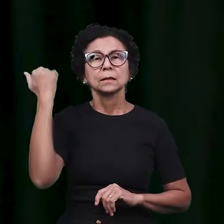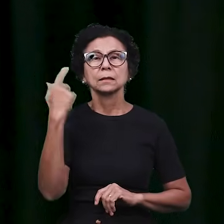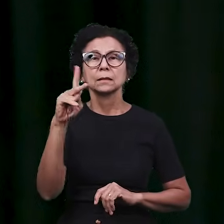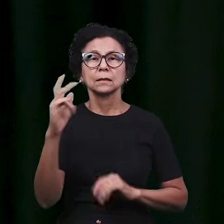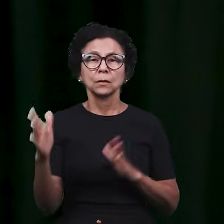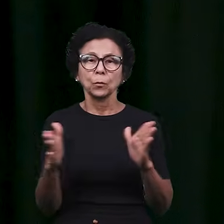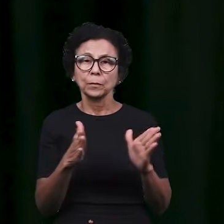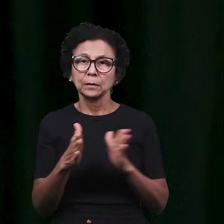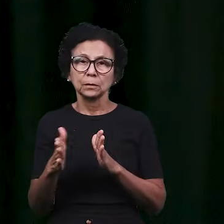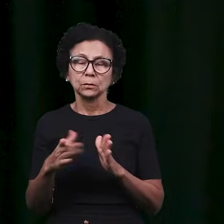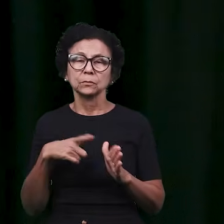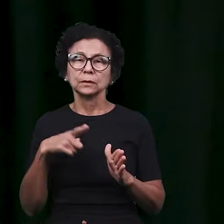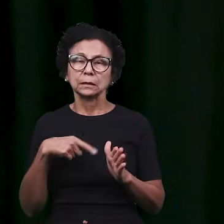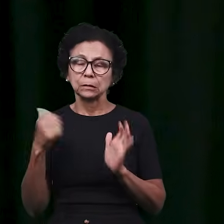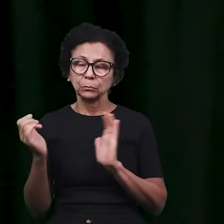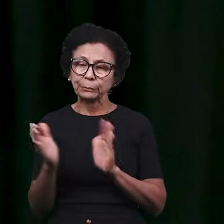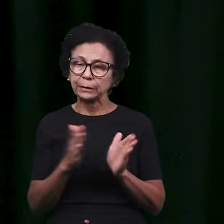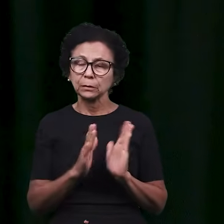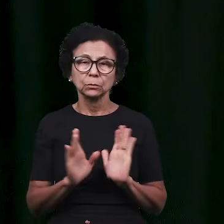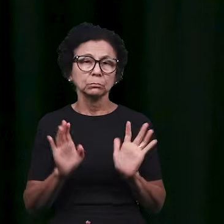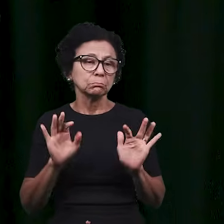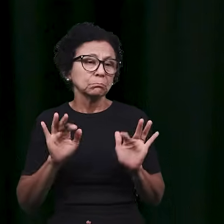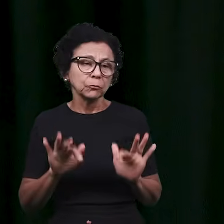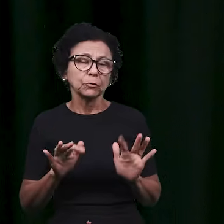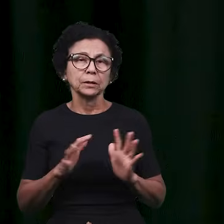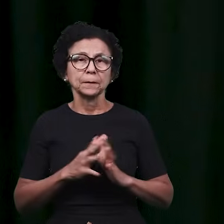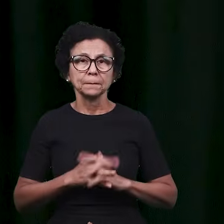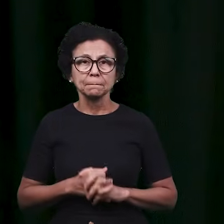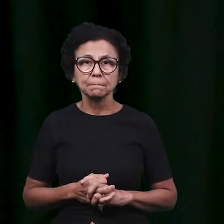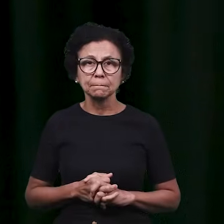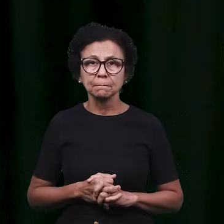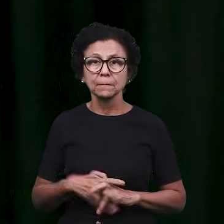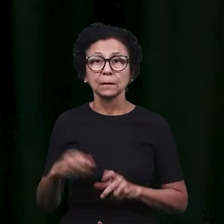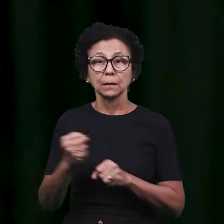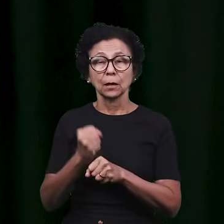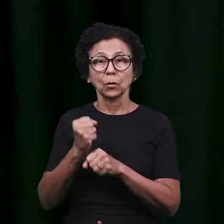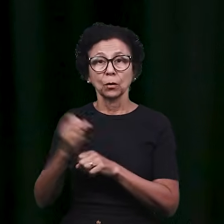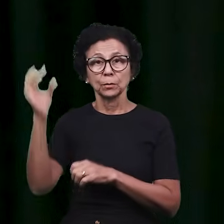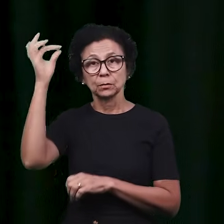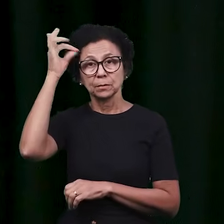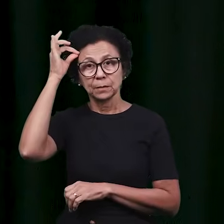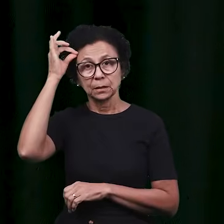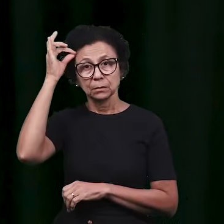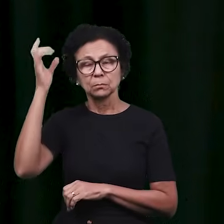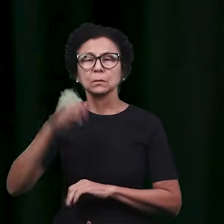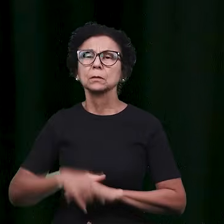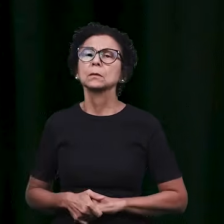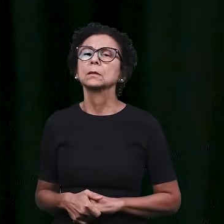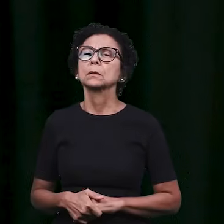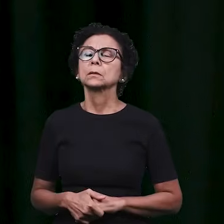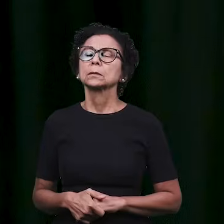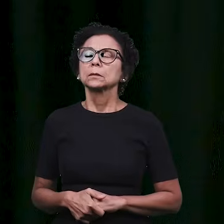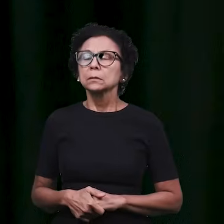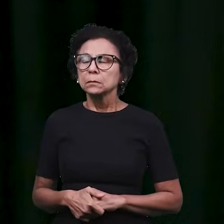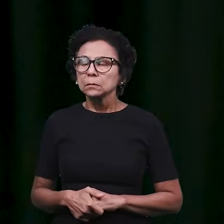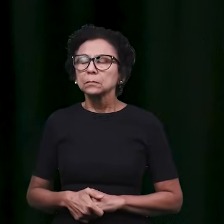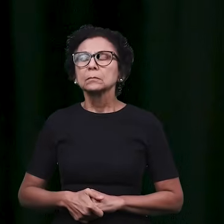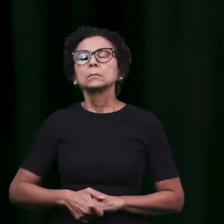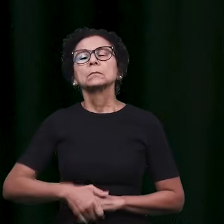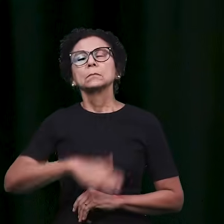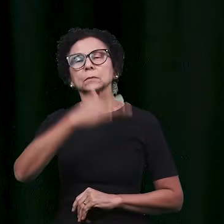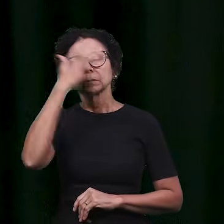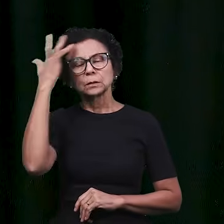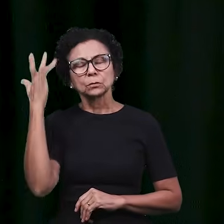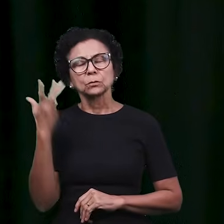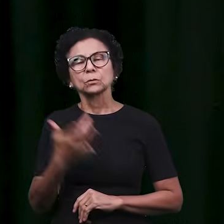na obra de Deus e todos eles passaram, mas o importante é que Deus permanece para